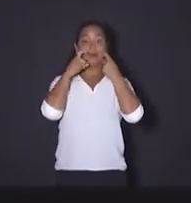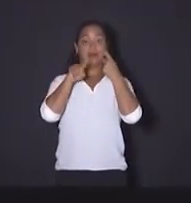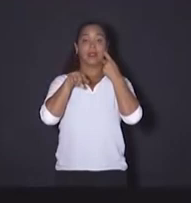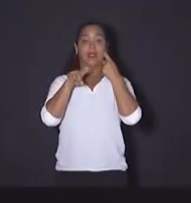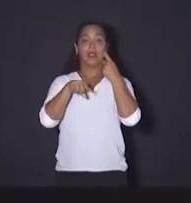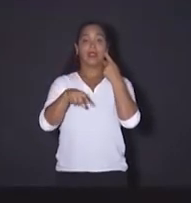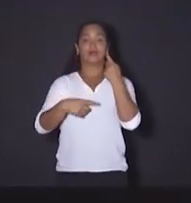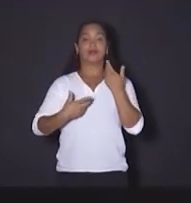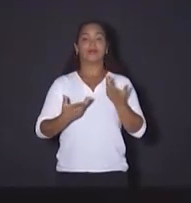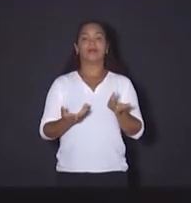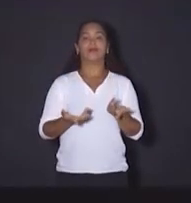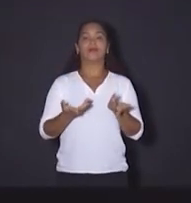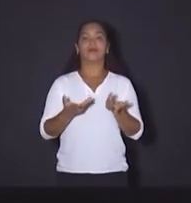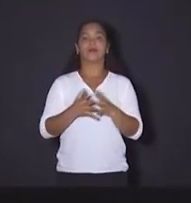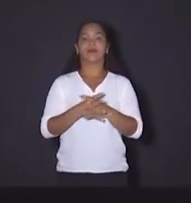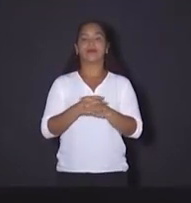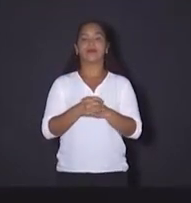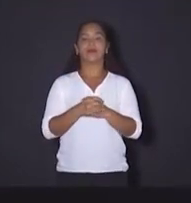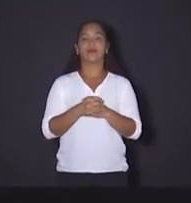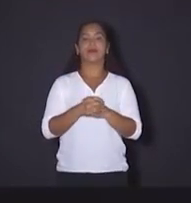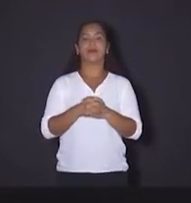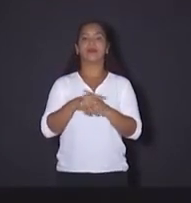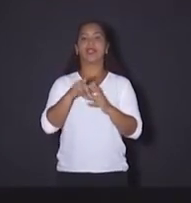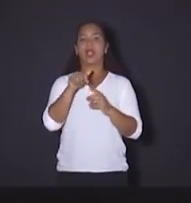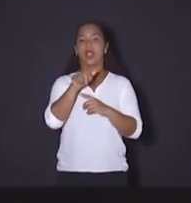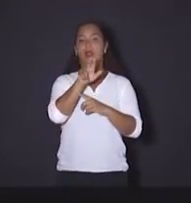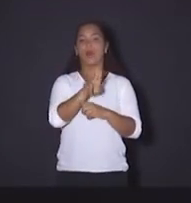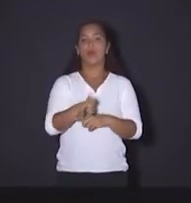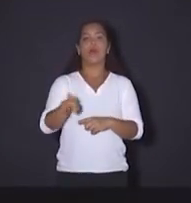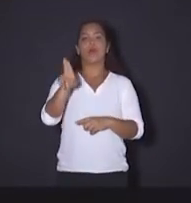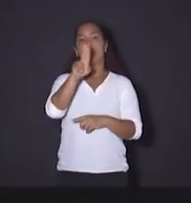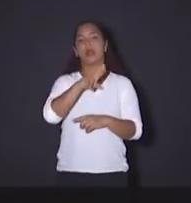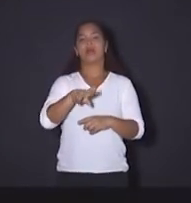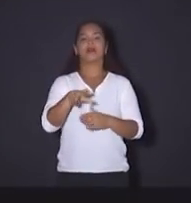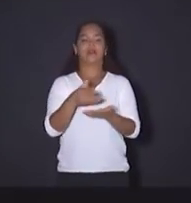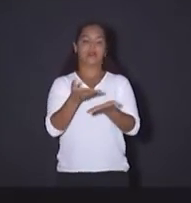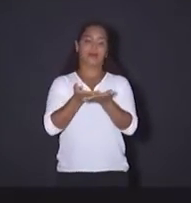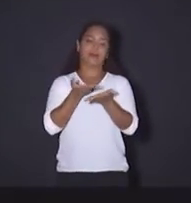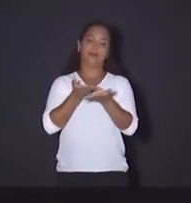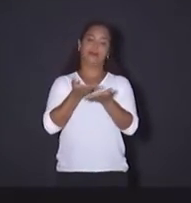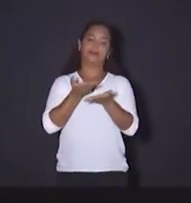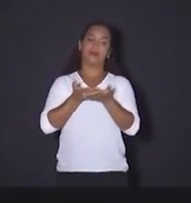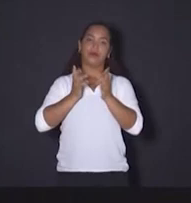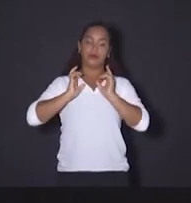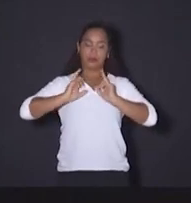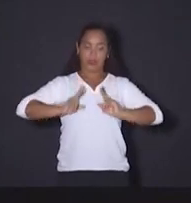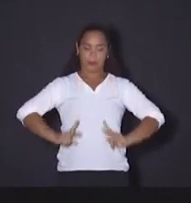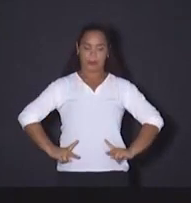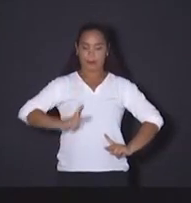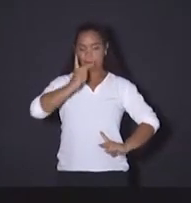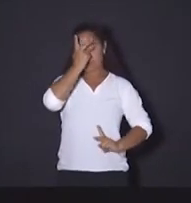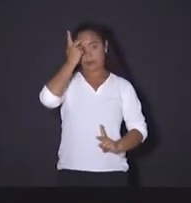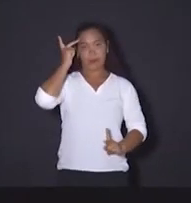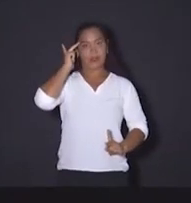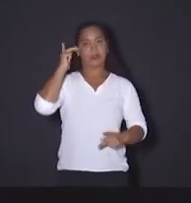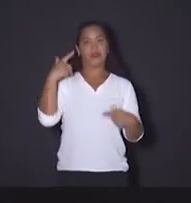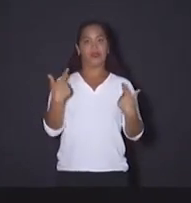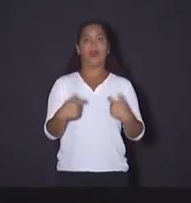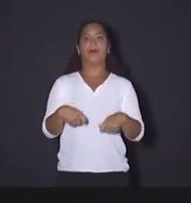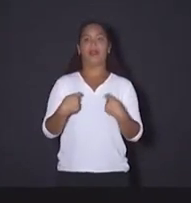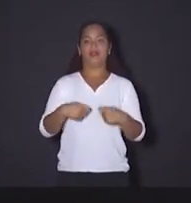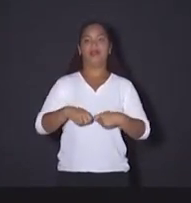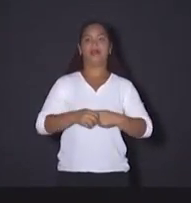com esta questão universitária e da formação do cidadão que tem o nosso